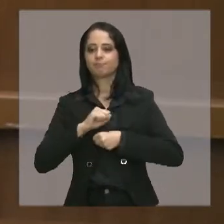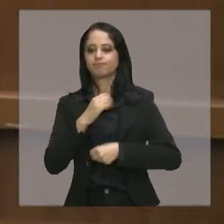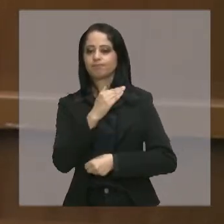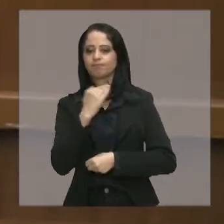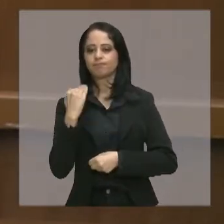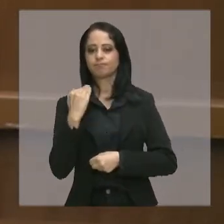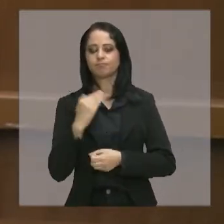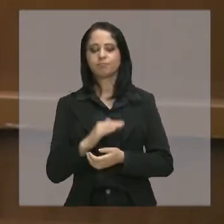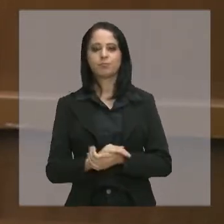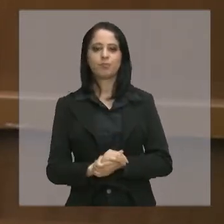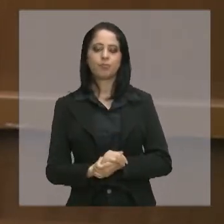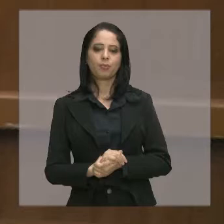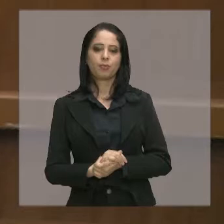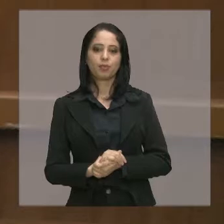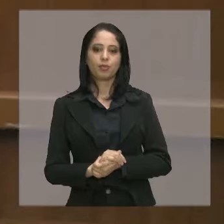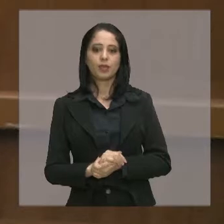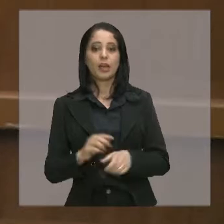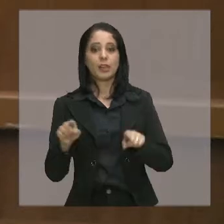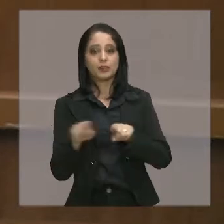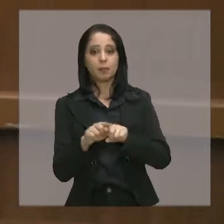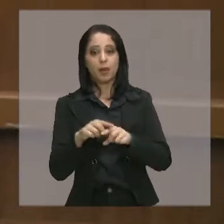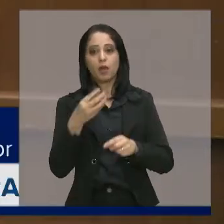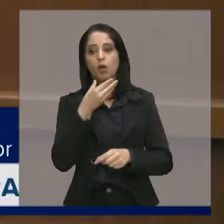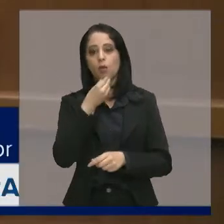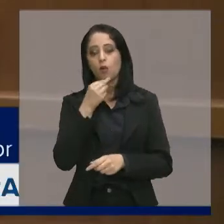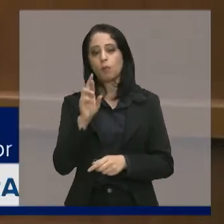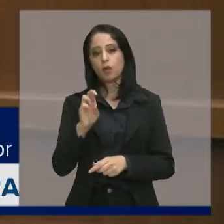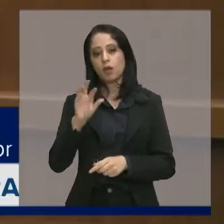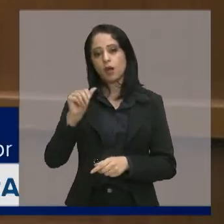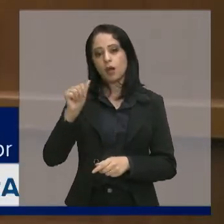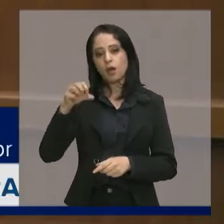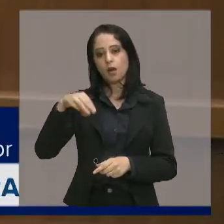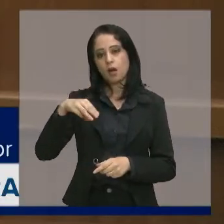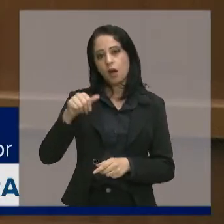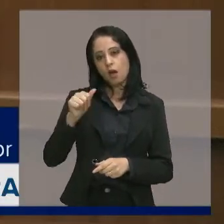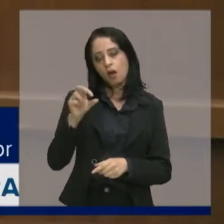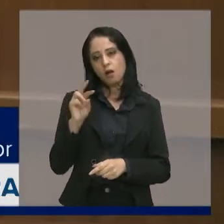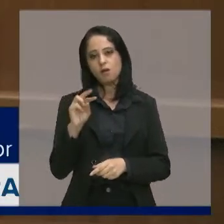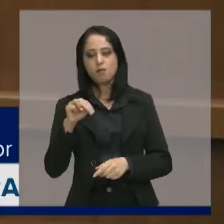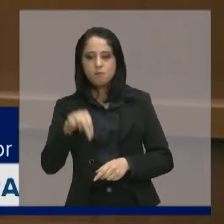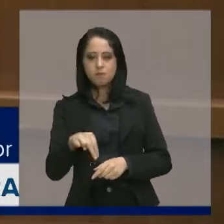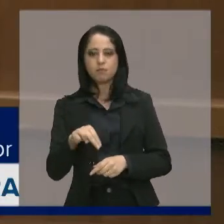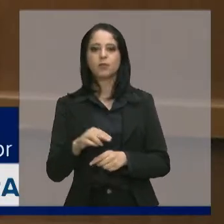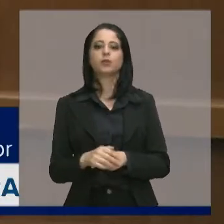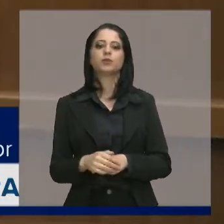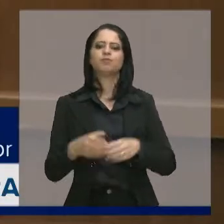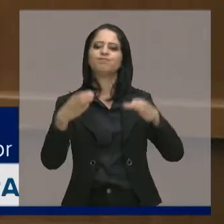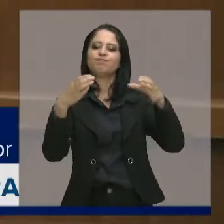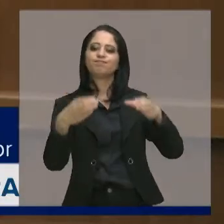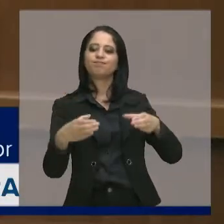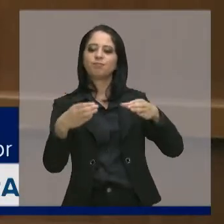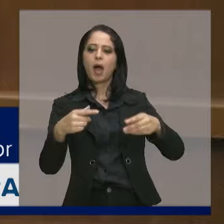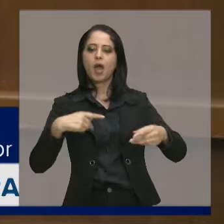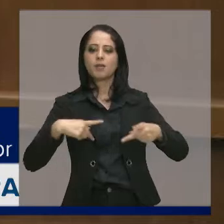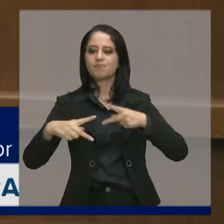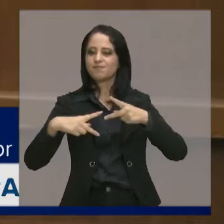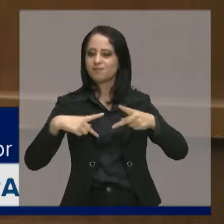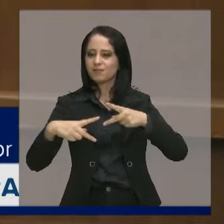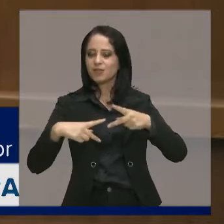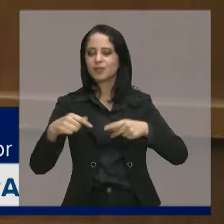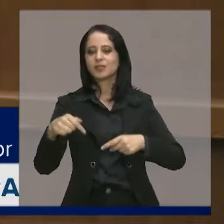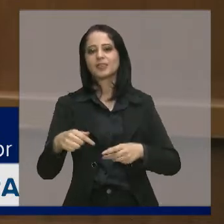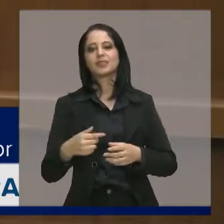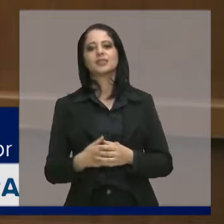também, Ramon Rosa, morador também lá do Jardim Uirá, que hoje também nos